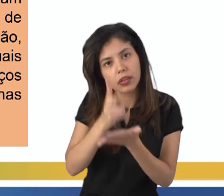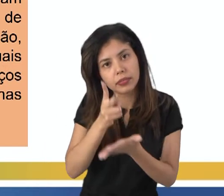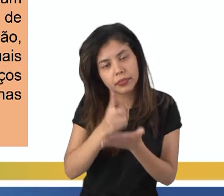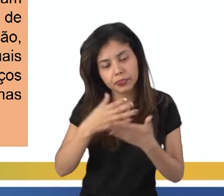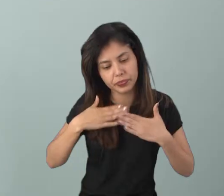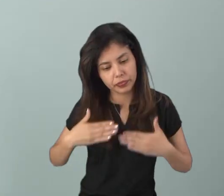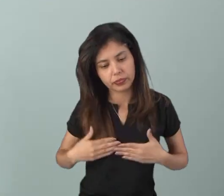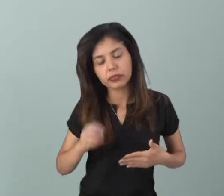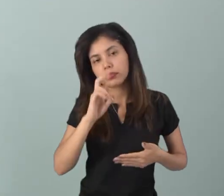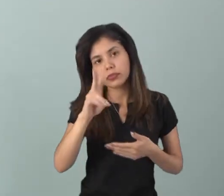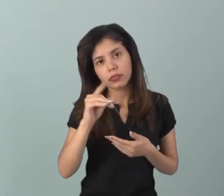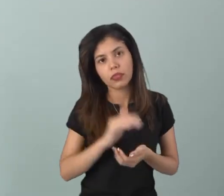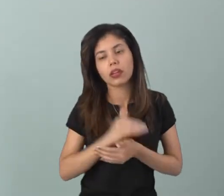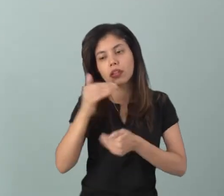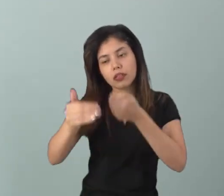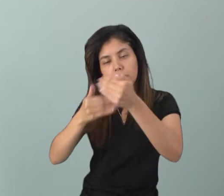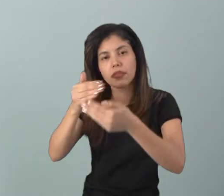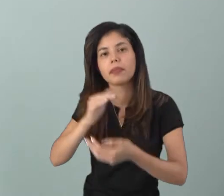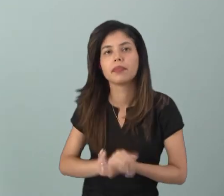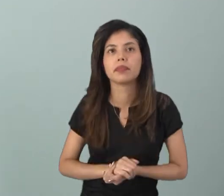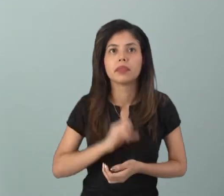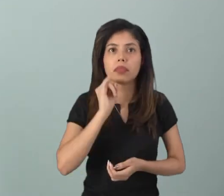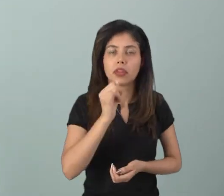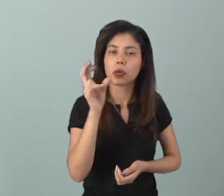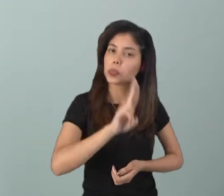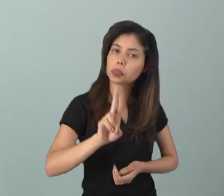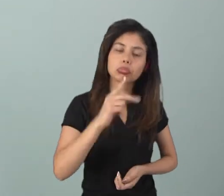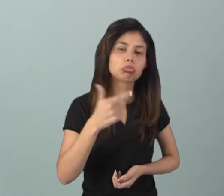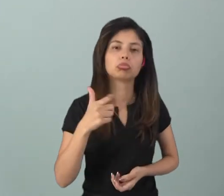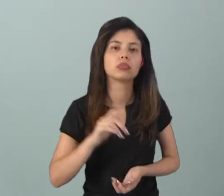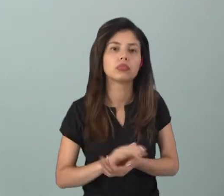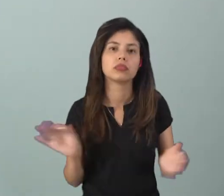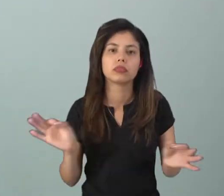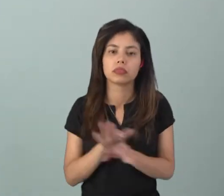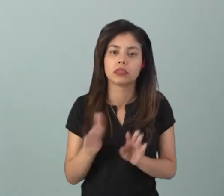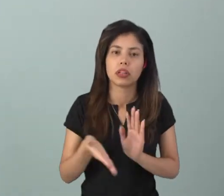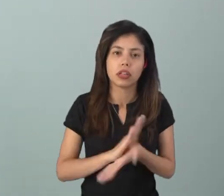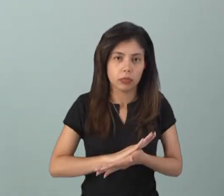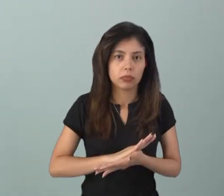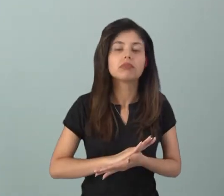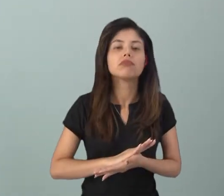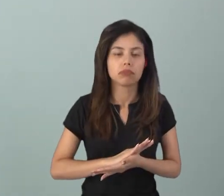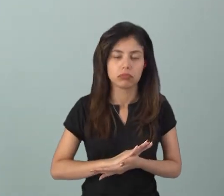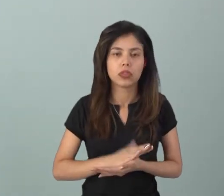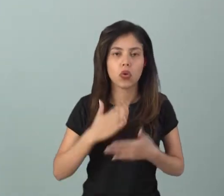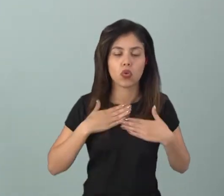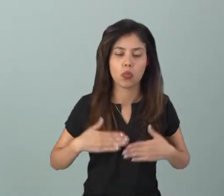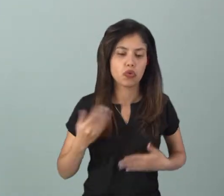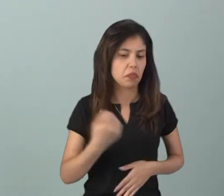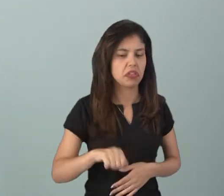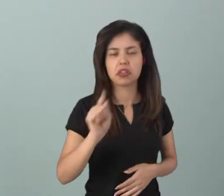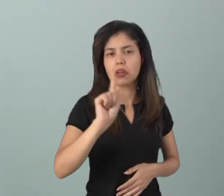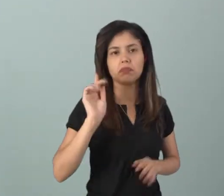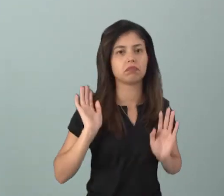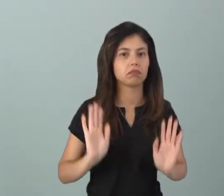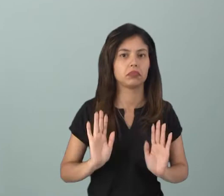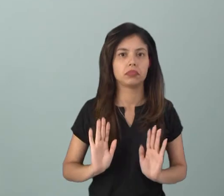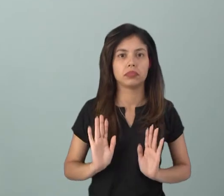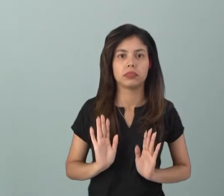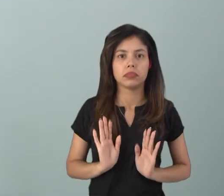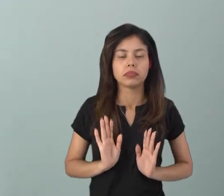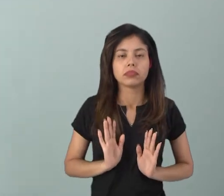meu corpo, ela tende a se desenvolver. Se eu não utilizo, ela tende a cair em descrédito e o meu corpo não vai precisar, vai acabar